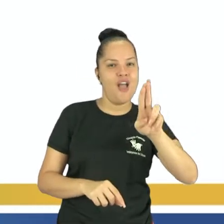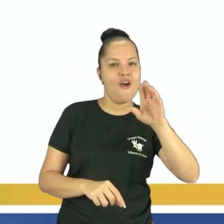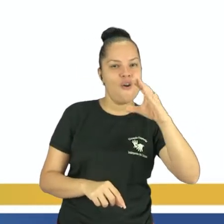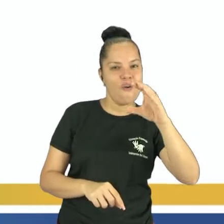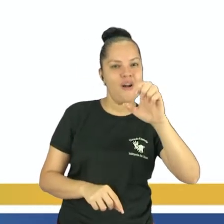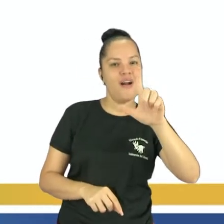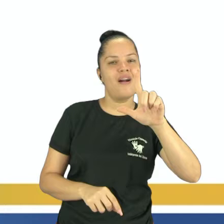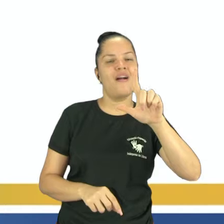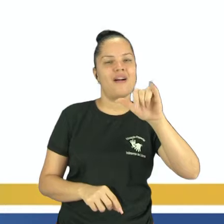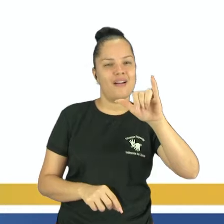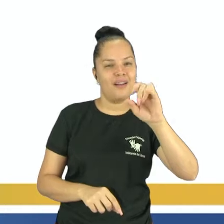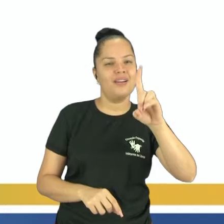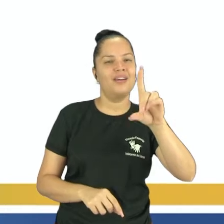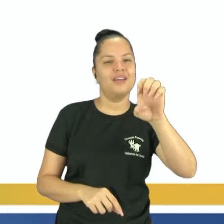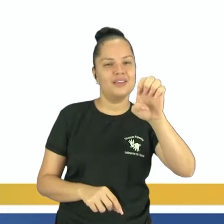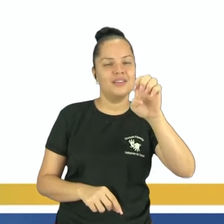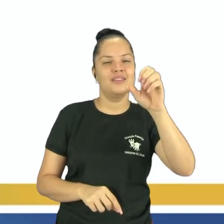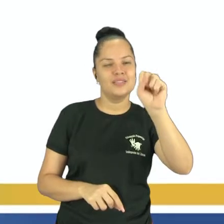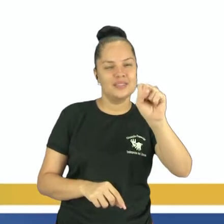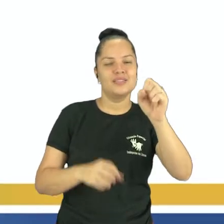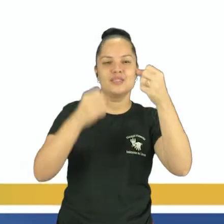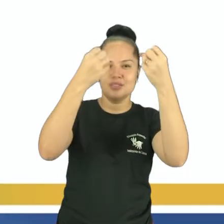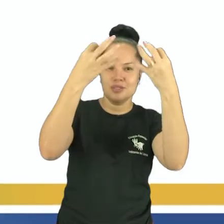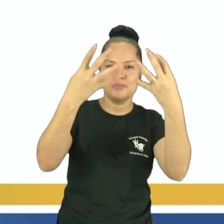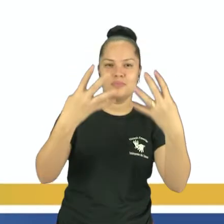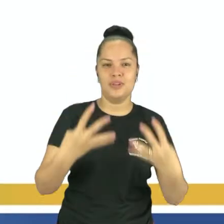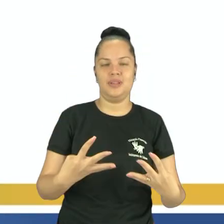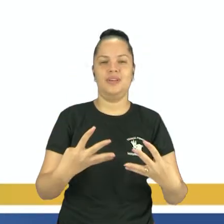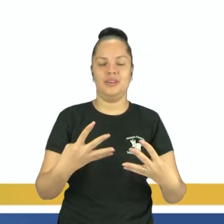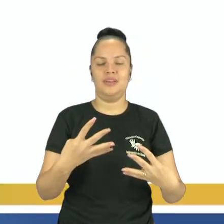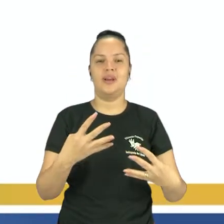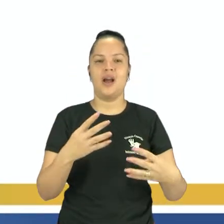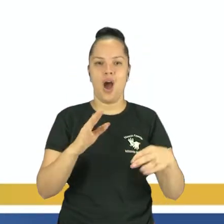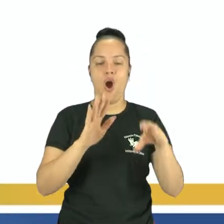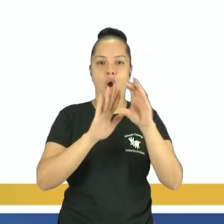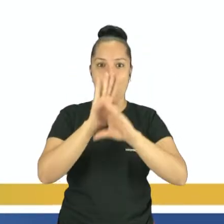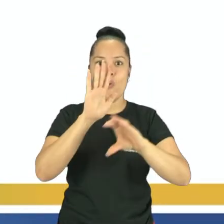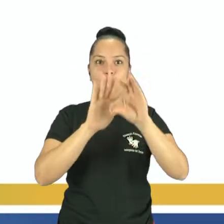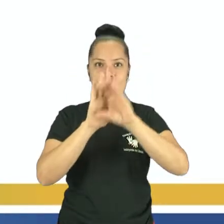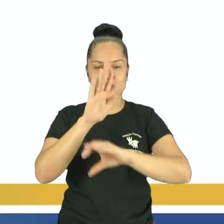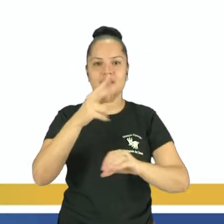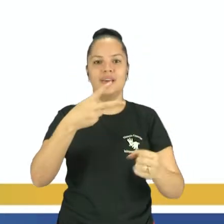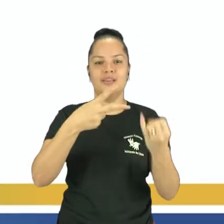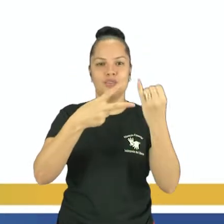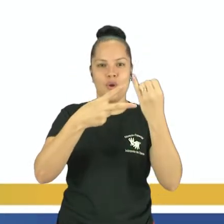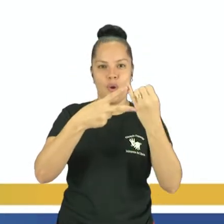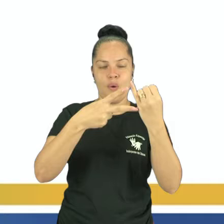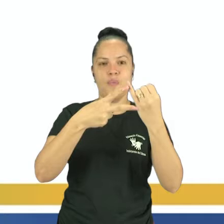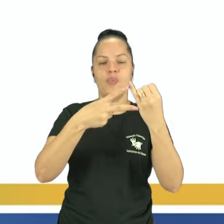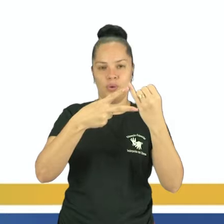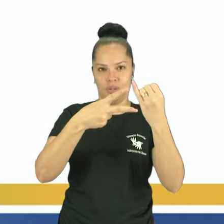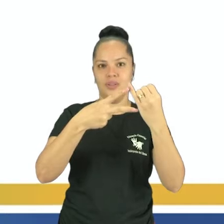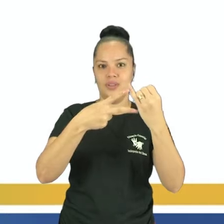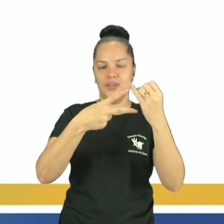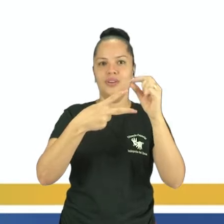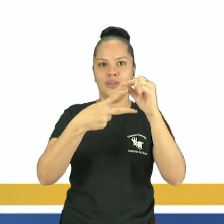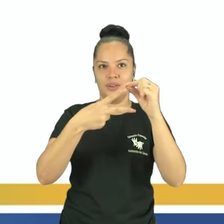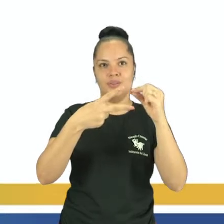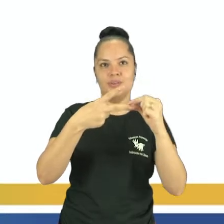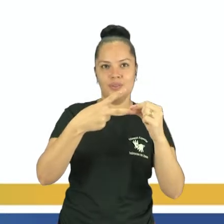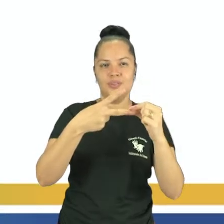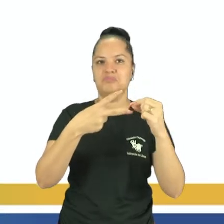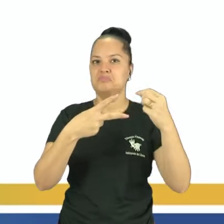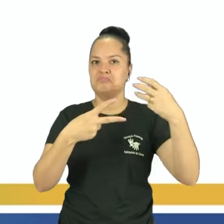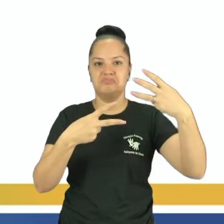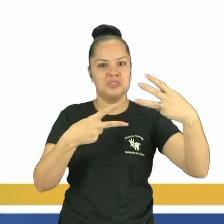famoso, definiu o polígono como uma figura limitada por mais de 3 linhas retas ou uma figura em qualquer região do